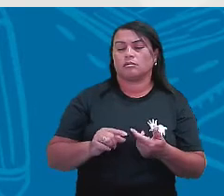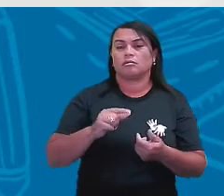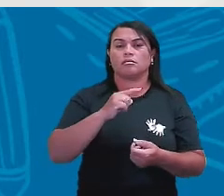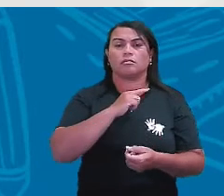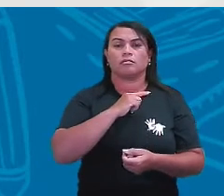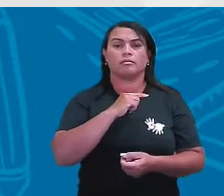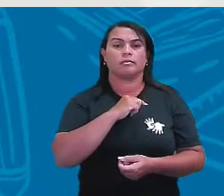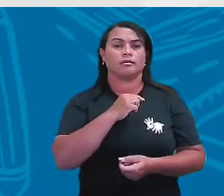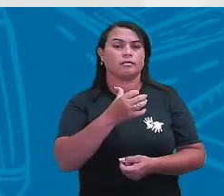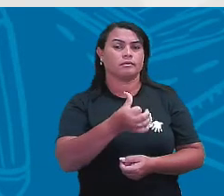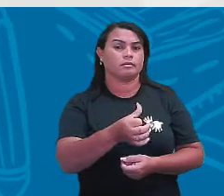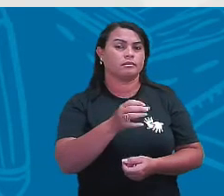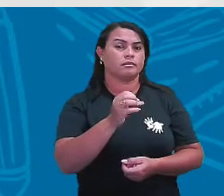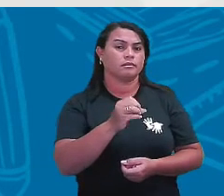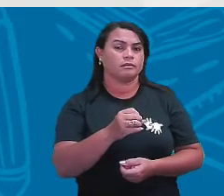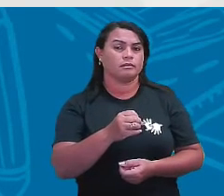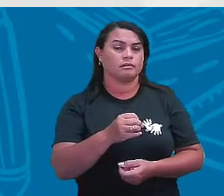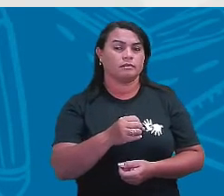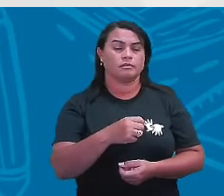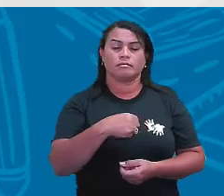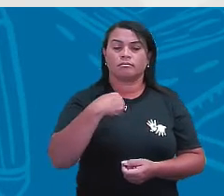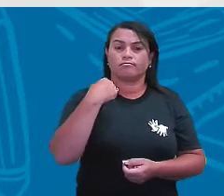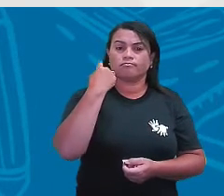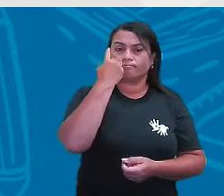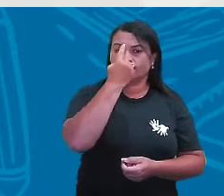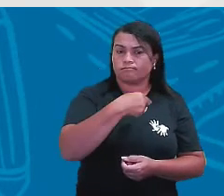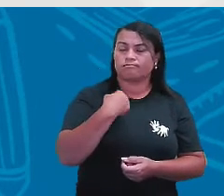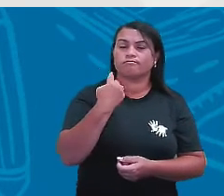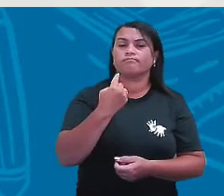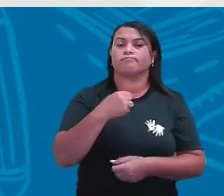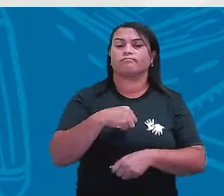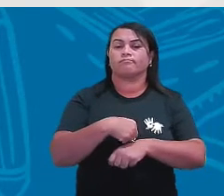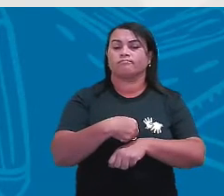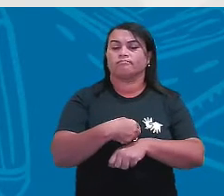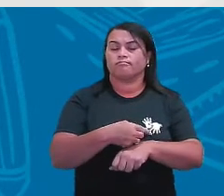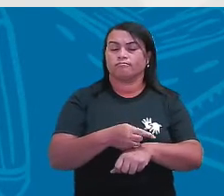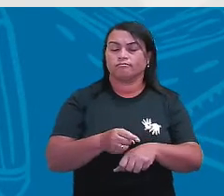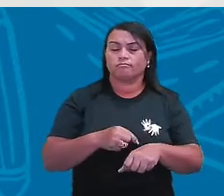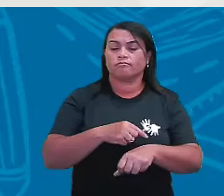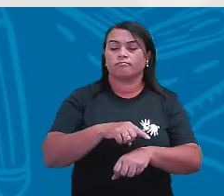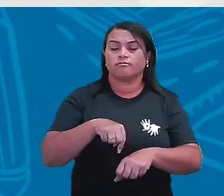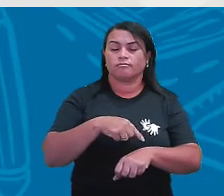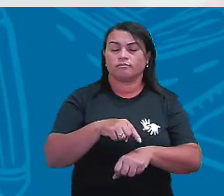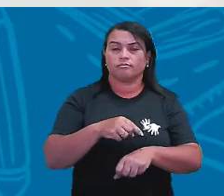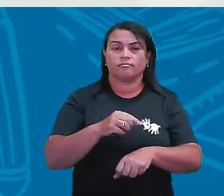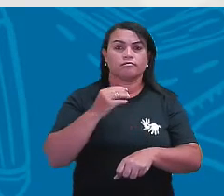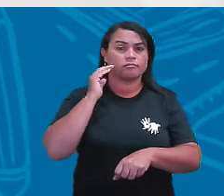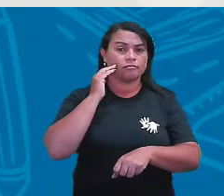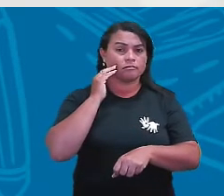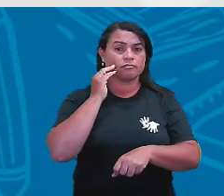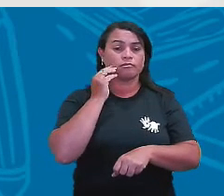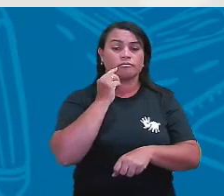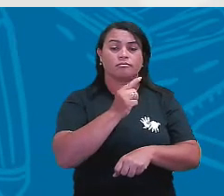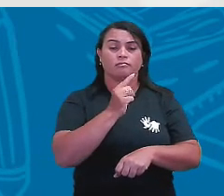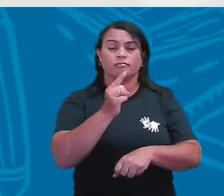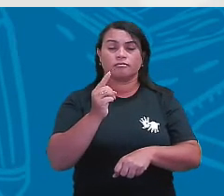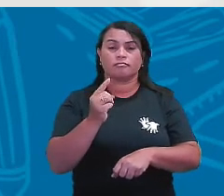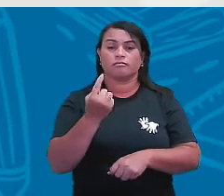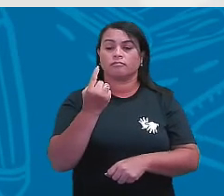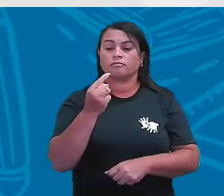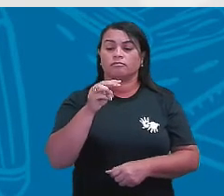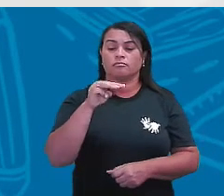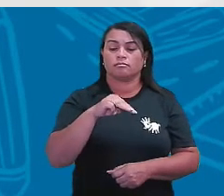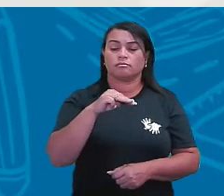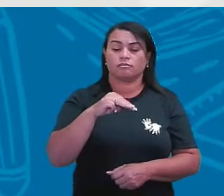60 tracinhos desse na volta toda do relógio, tá bom? E cada tracinho desse representa 1 minuto. E a minha